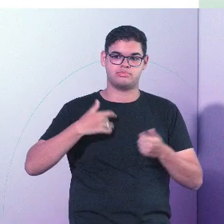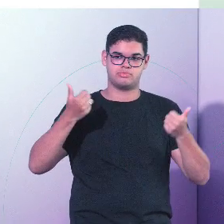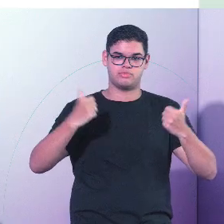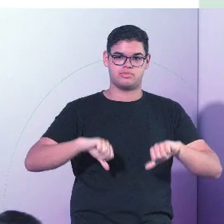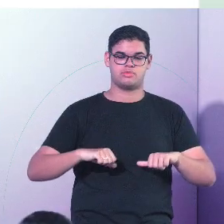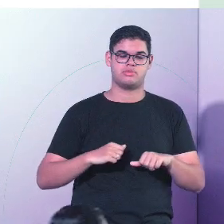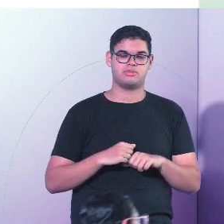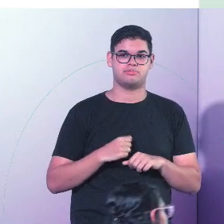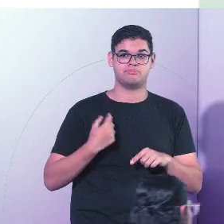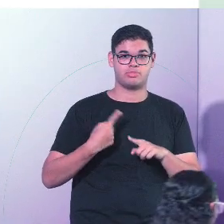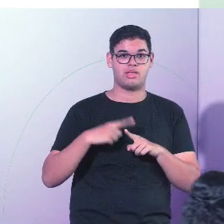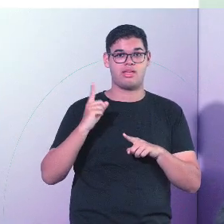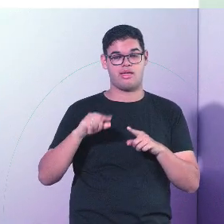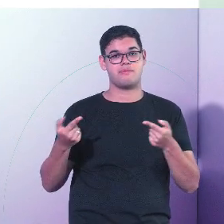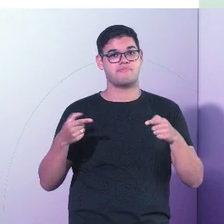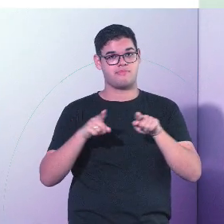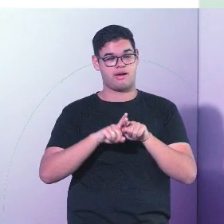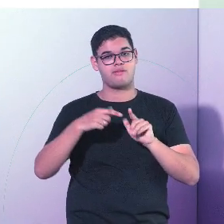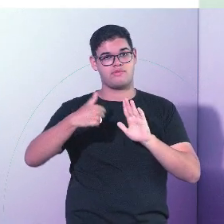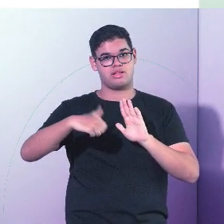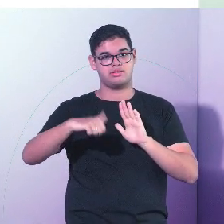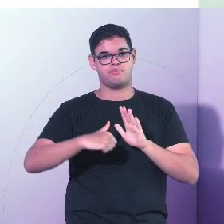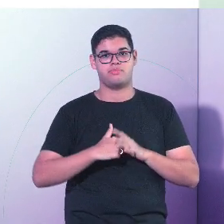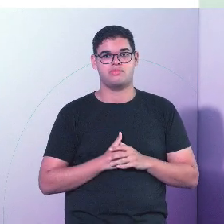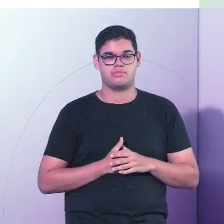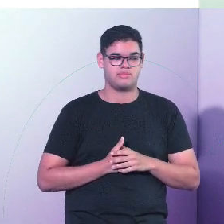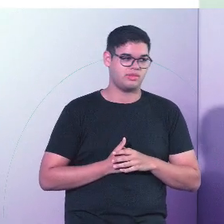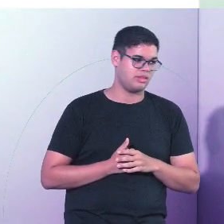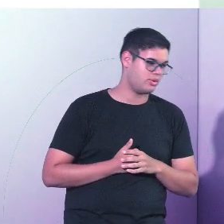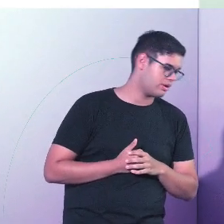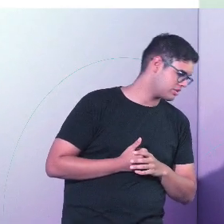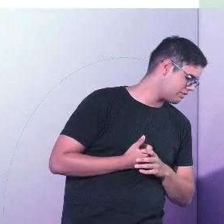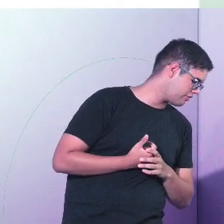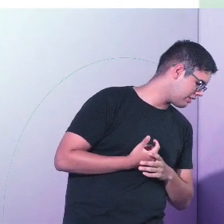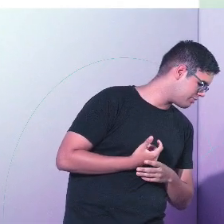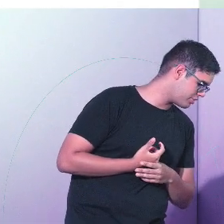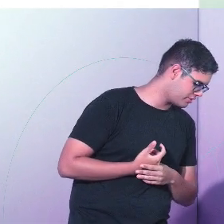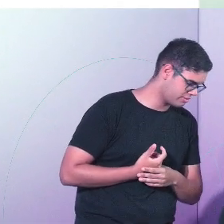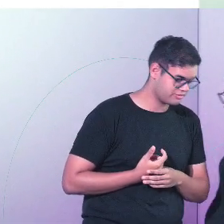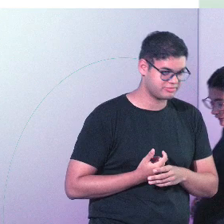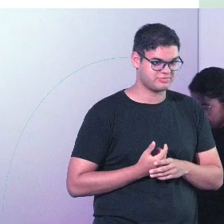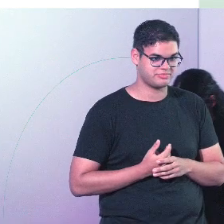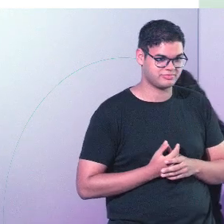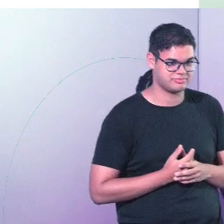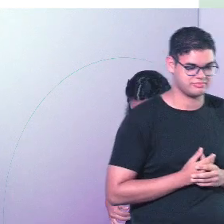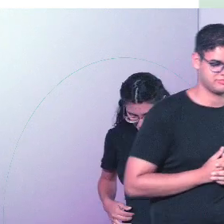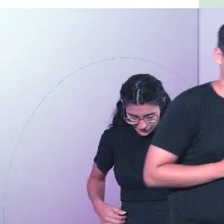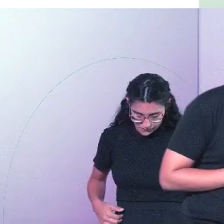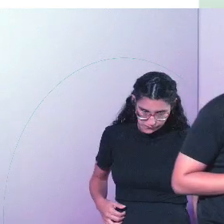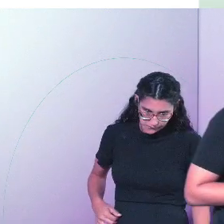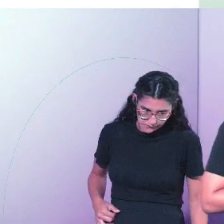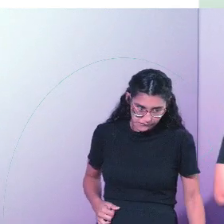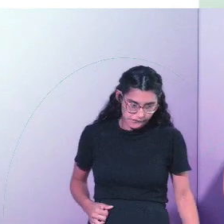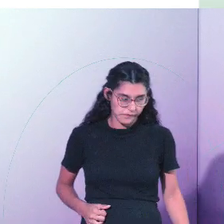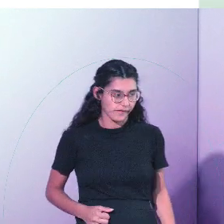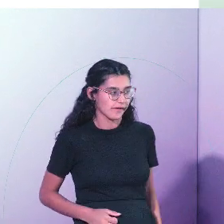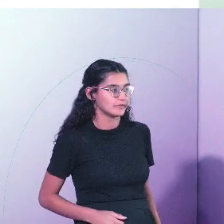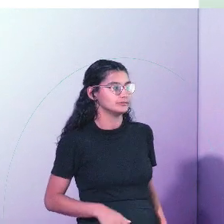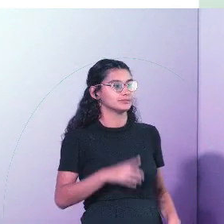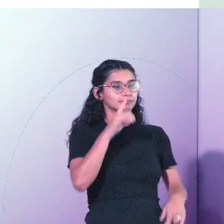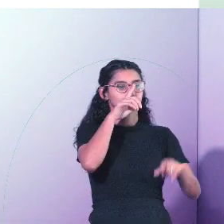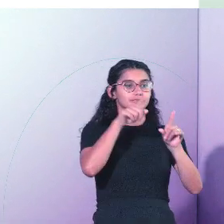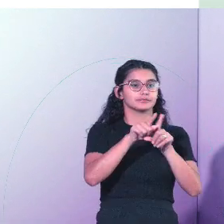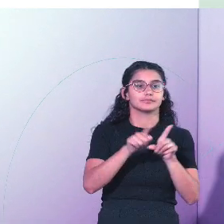da avaliação. E a qualidade dessas evidências. Isso também é um outro problema extremamente grave,